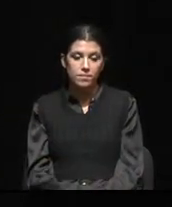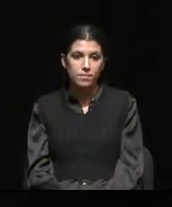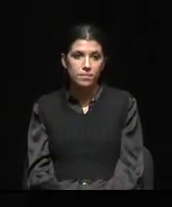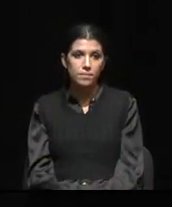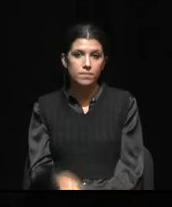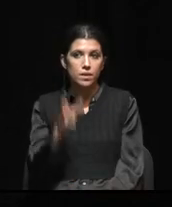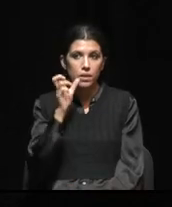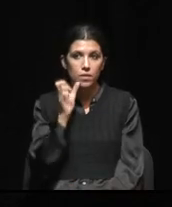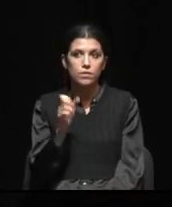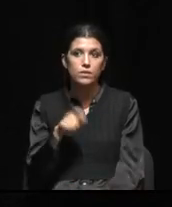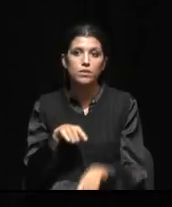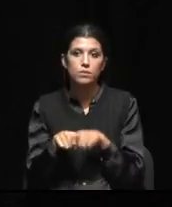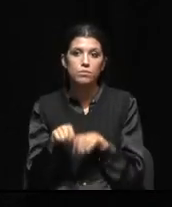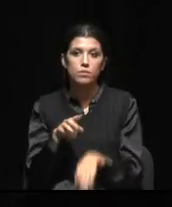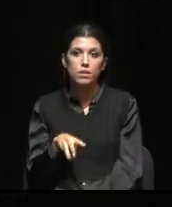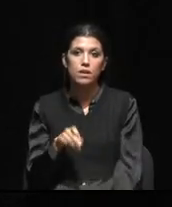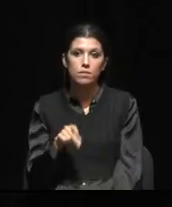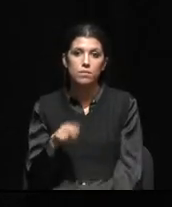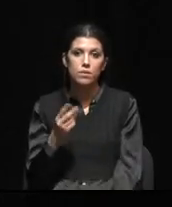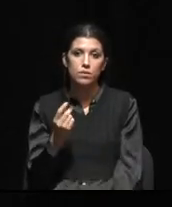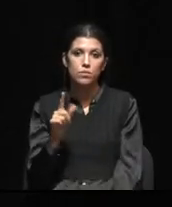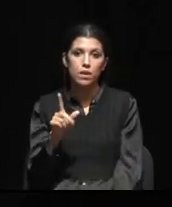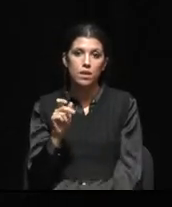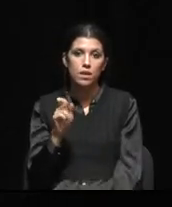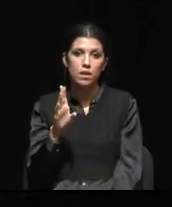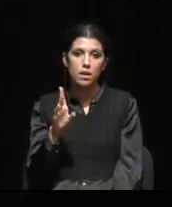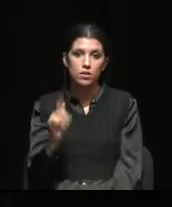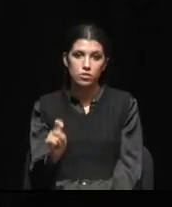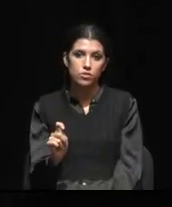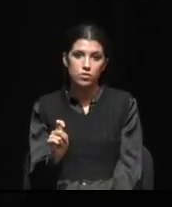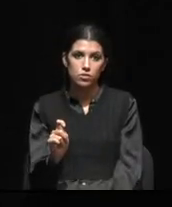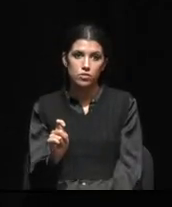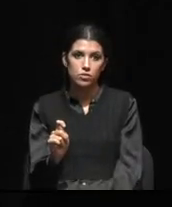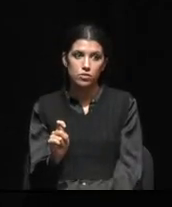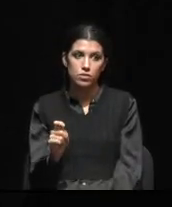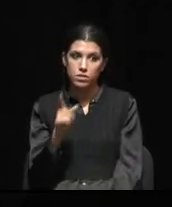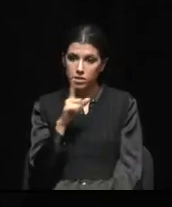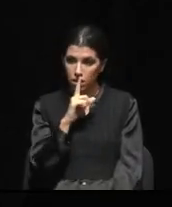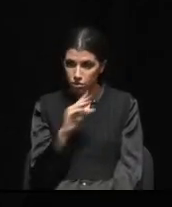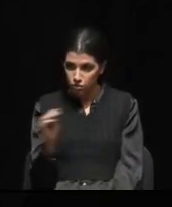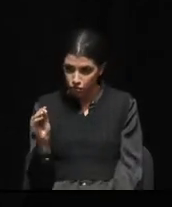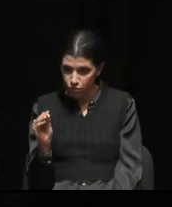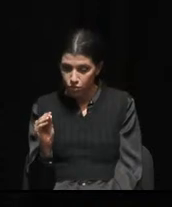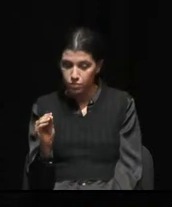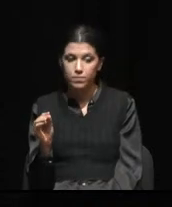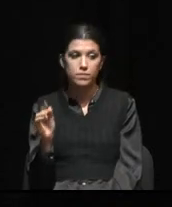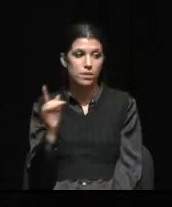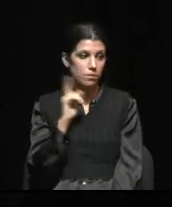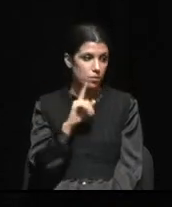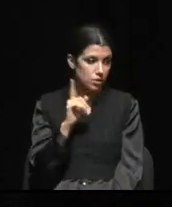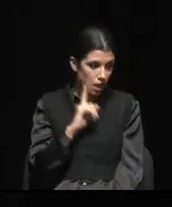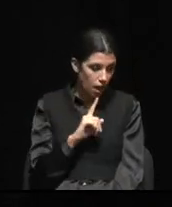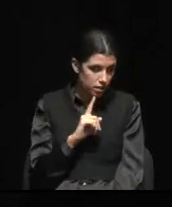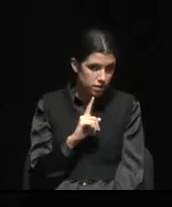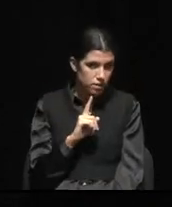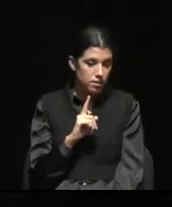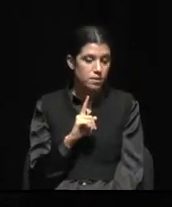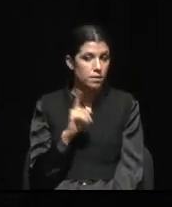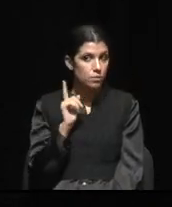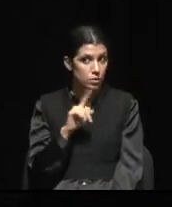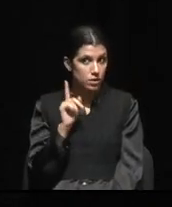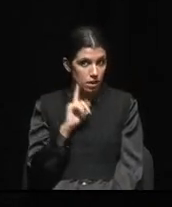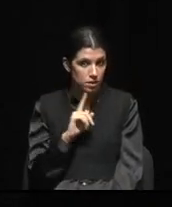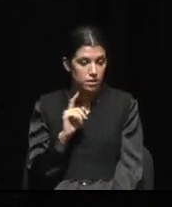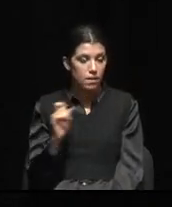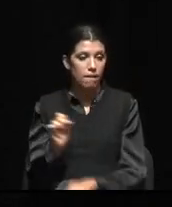deputado Manuel Muito obrigado senhora Presidente importante é importante e gostava de que ficasse bem